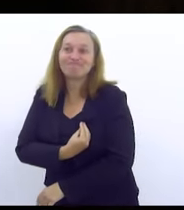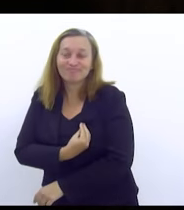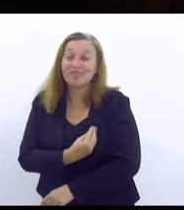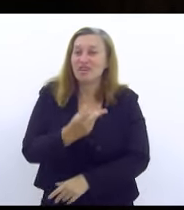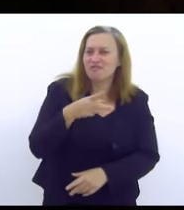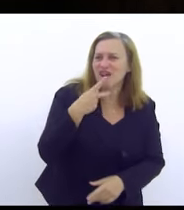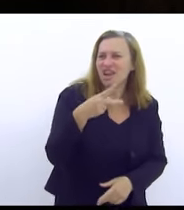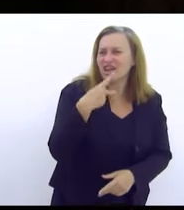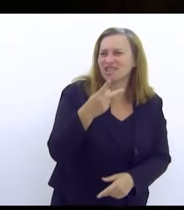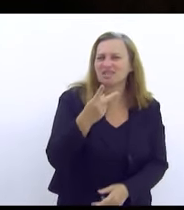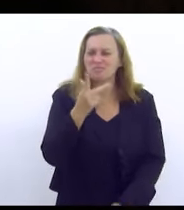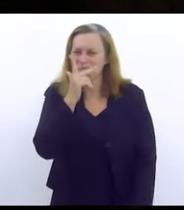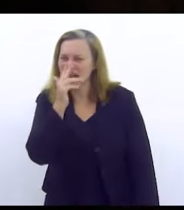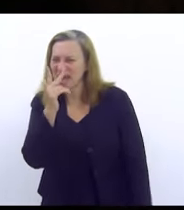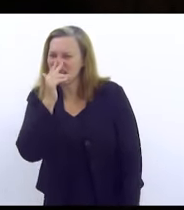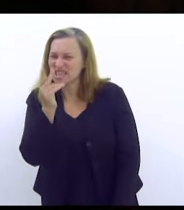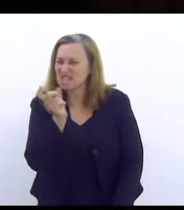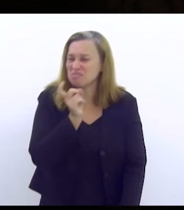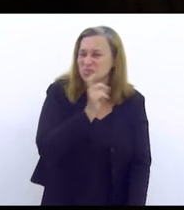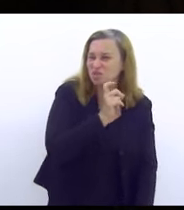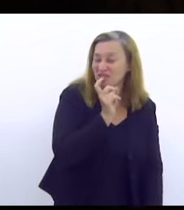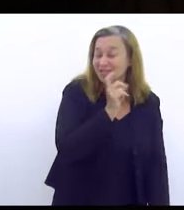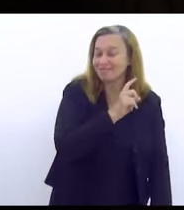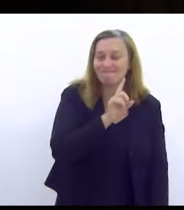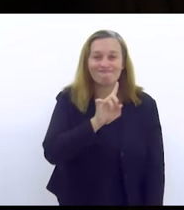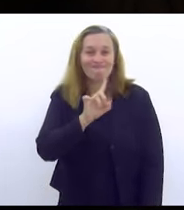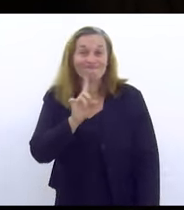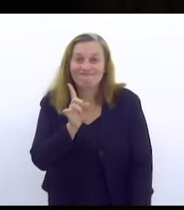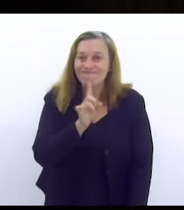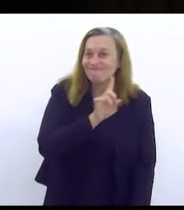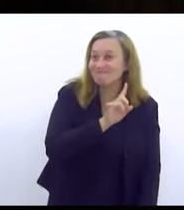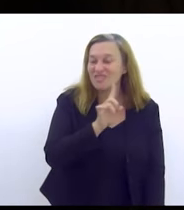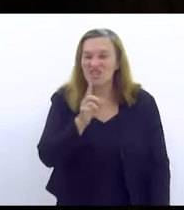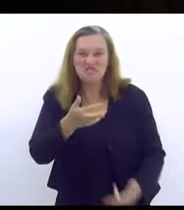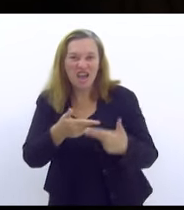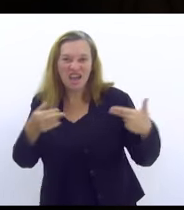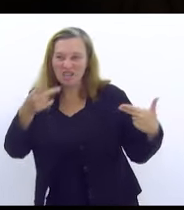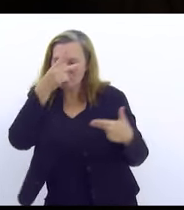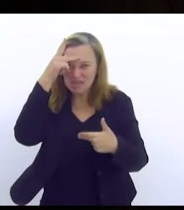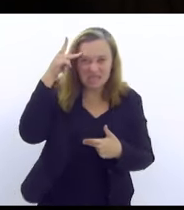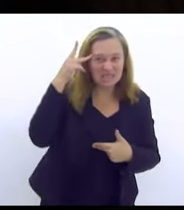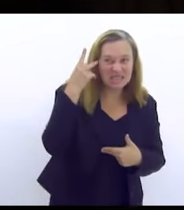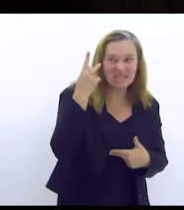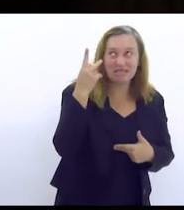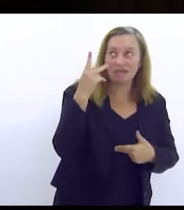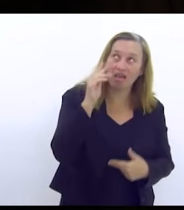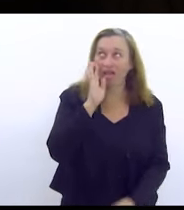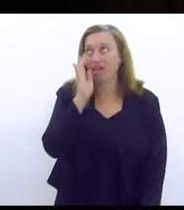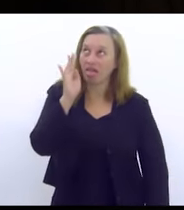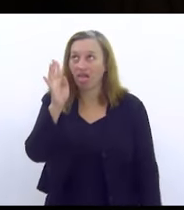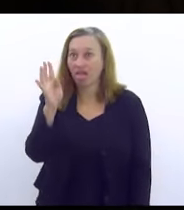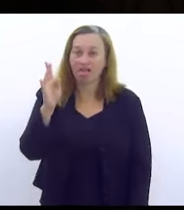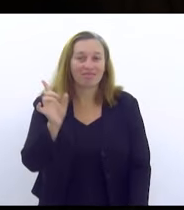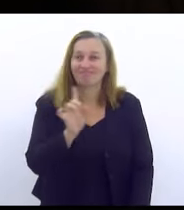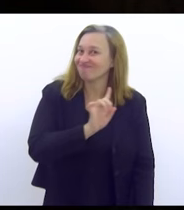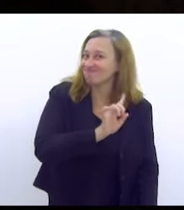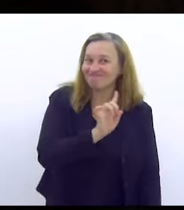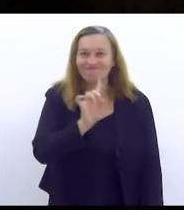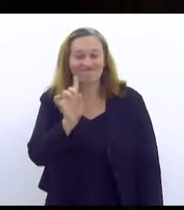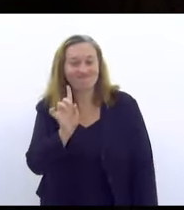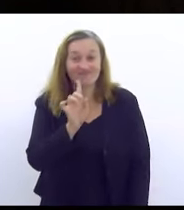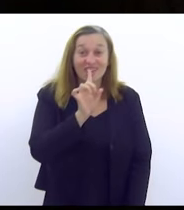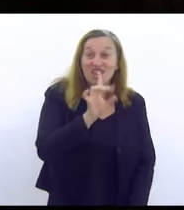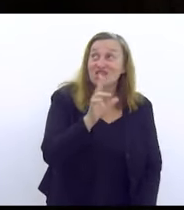Falando assim parece utopia, pra muita gente isso é fantasia. É